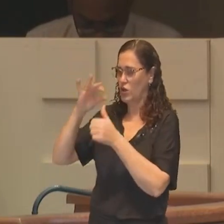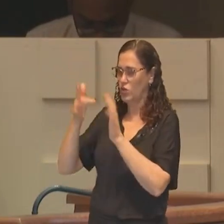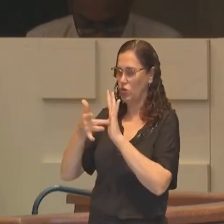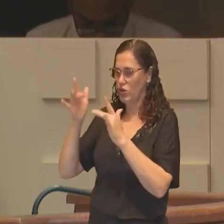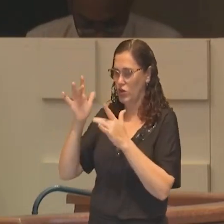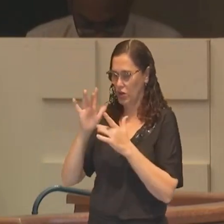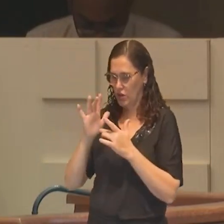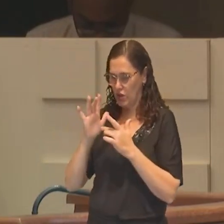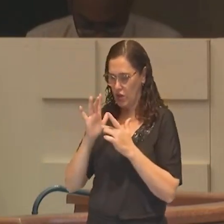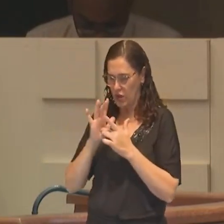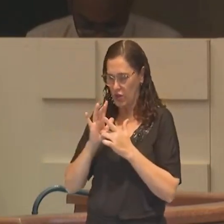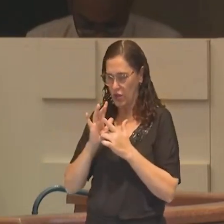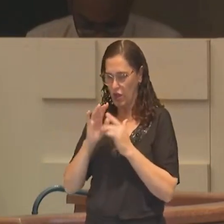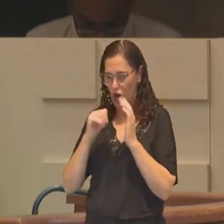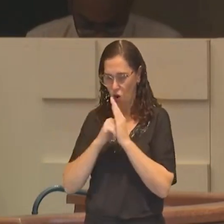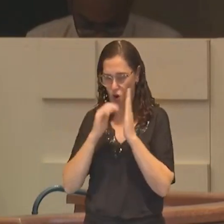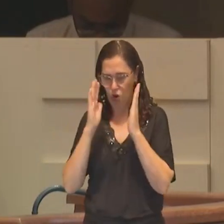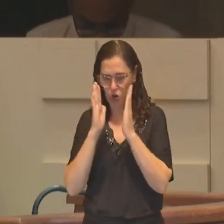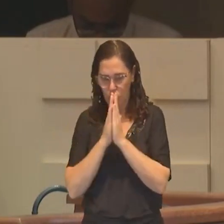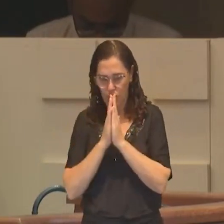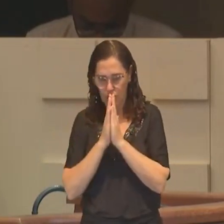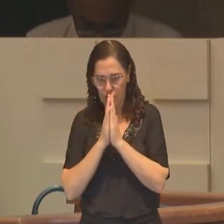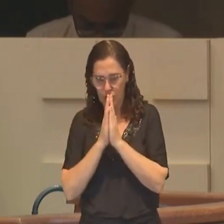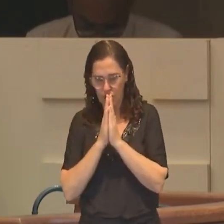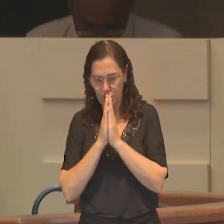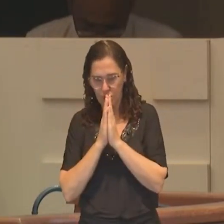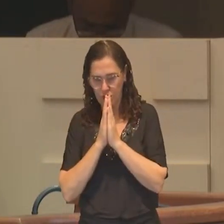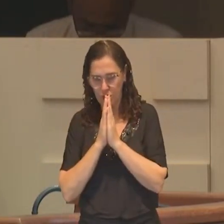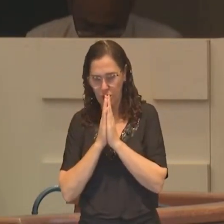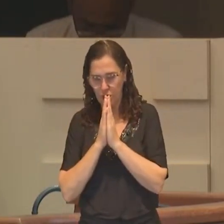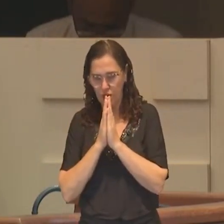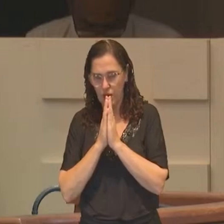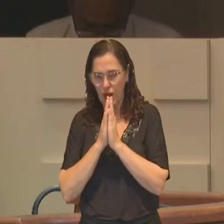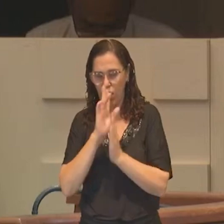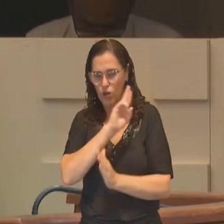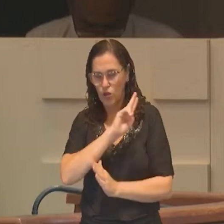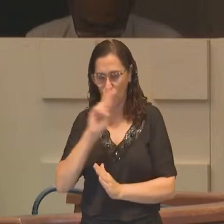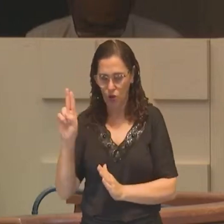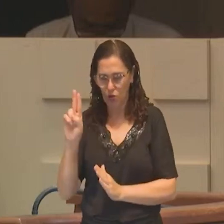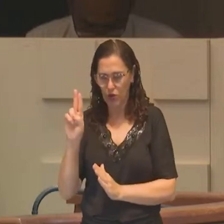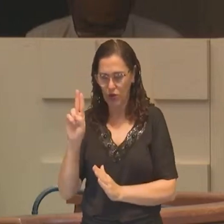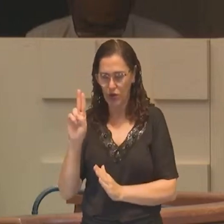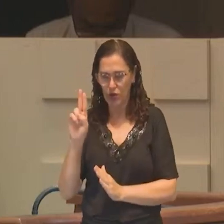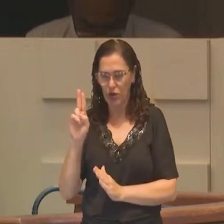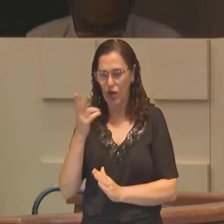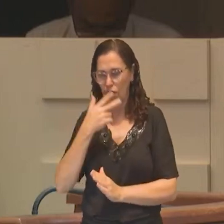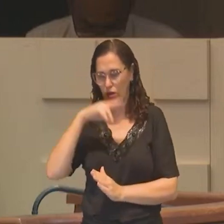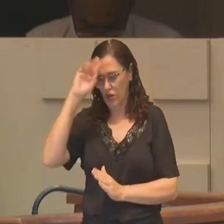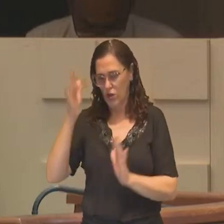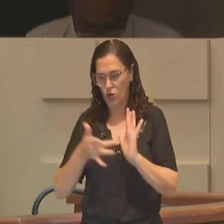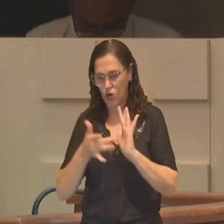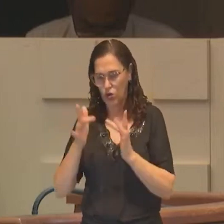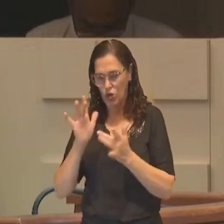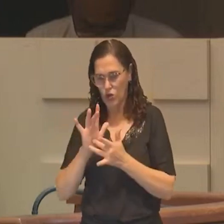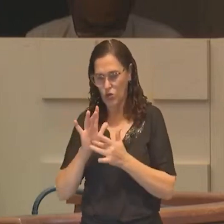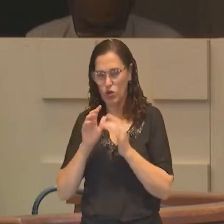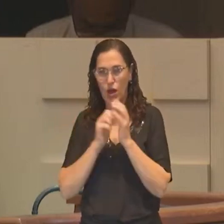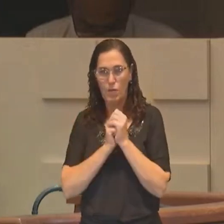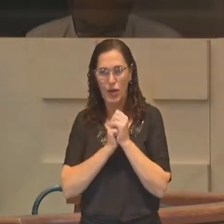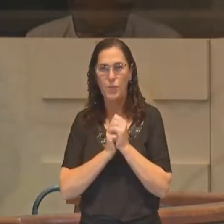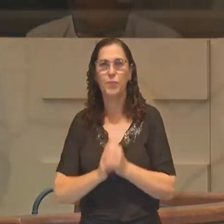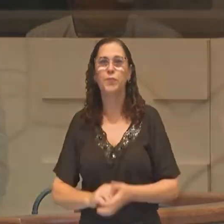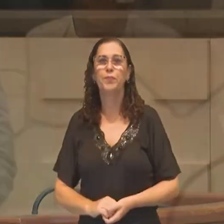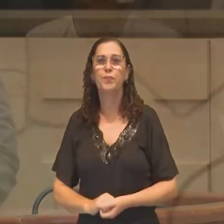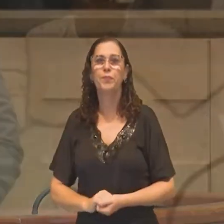Jesus. Essa oração nós fazemos, portanto, em o nome do Senhor Jesus. Amém.